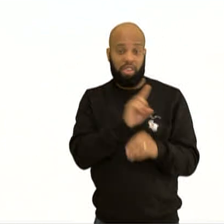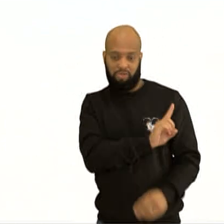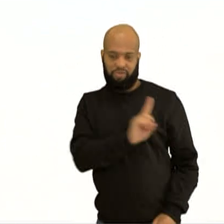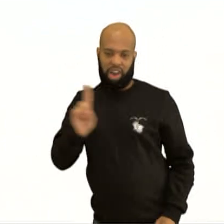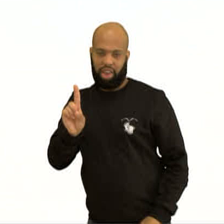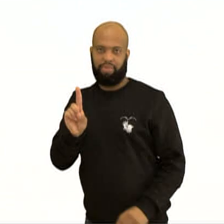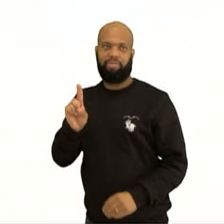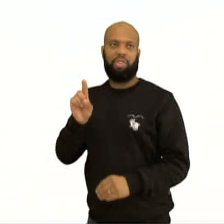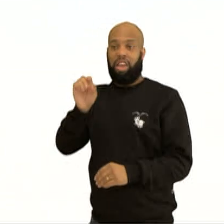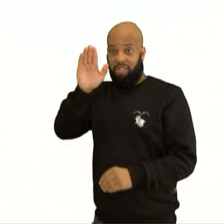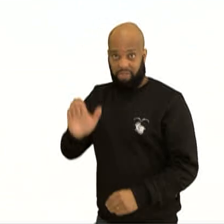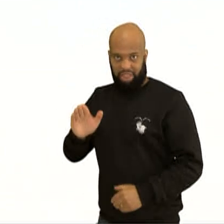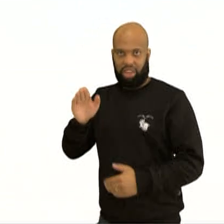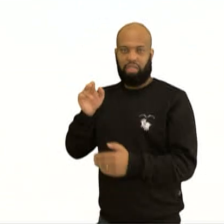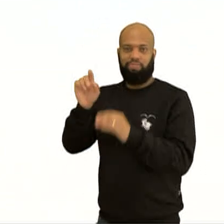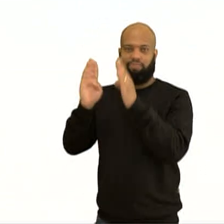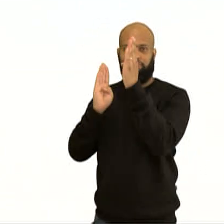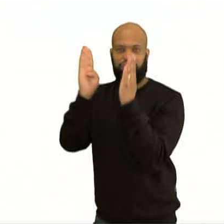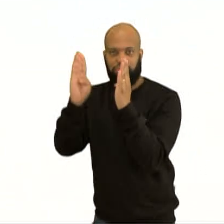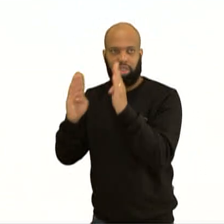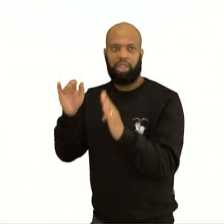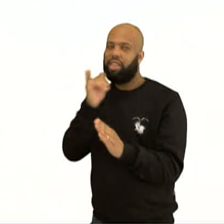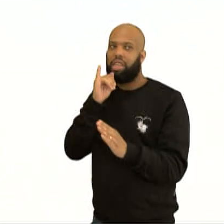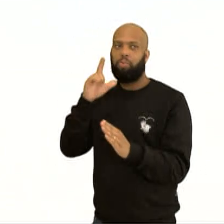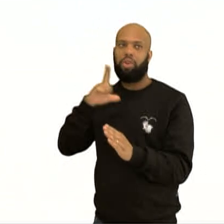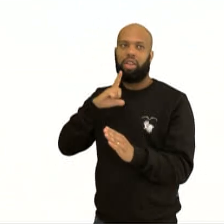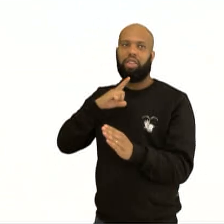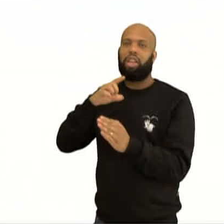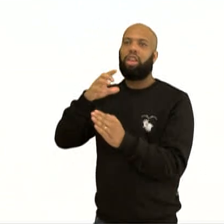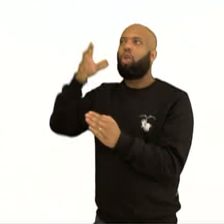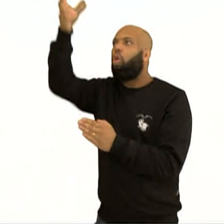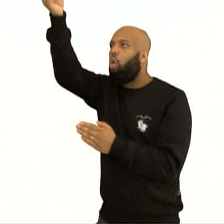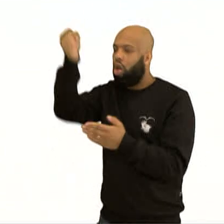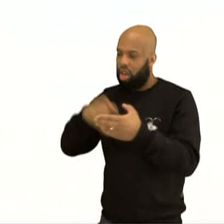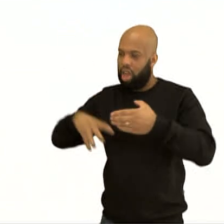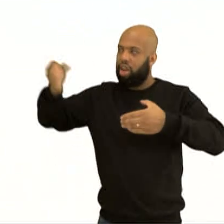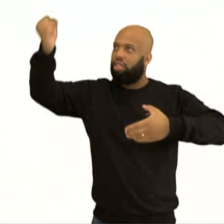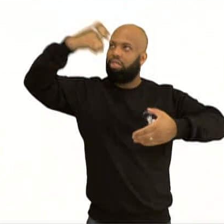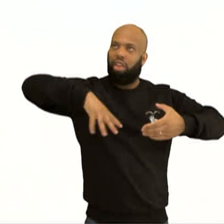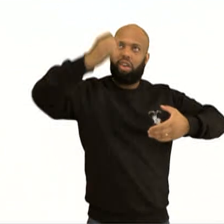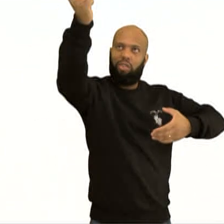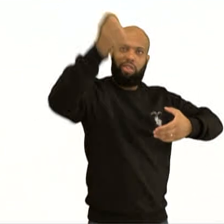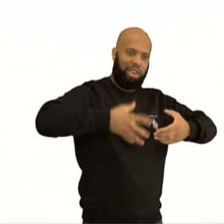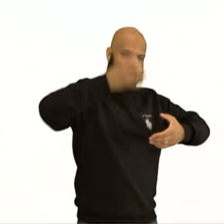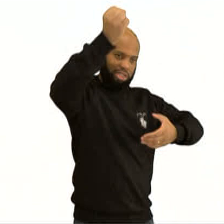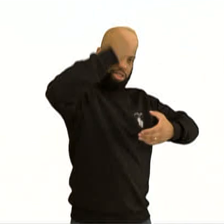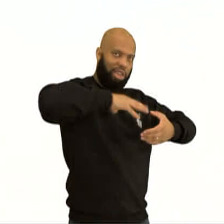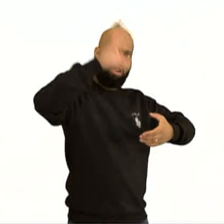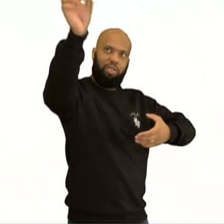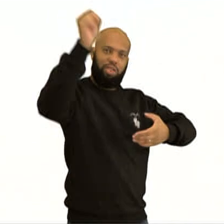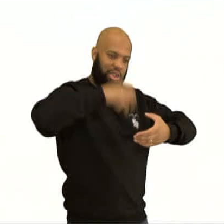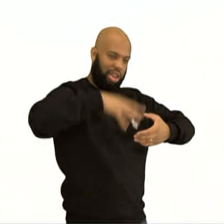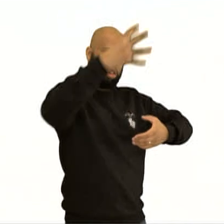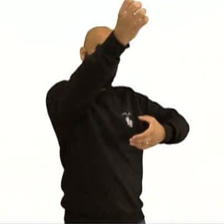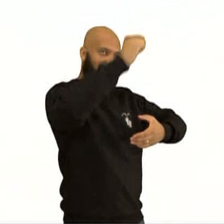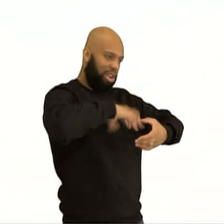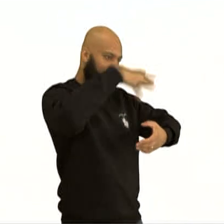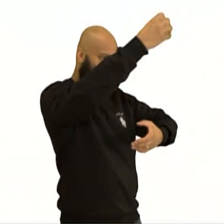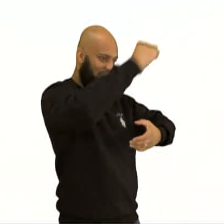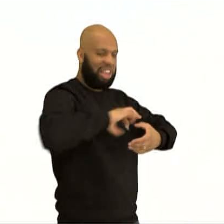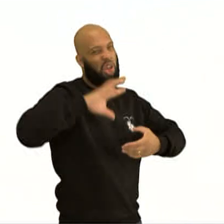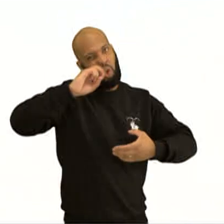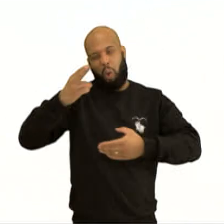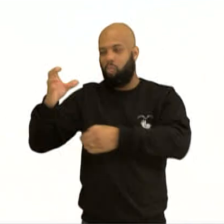onde está sendo feita a atividade de colheita, por exemplo, de algum item agrícola, e depois voltam para os seus locais de